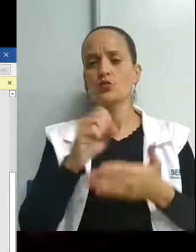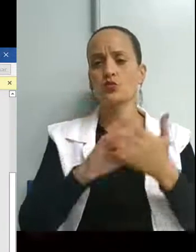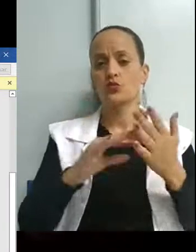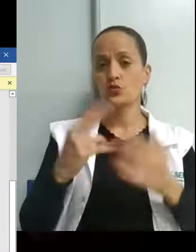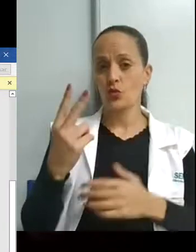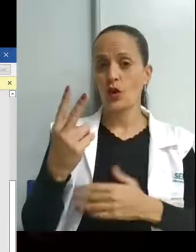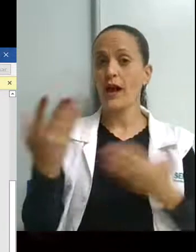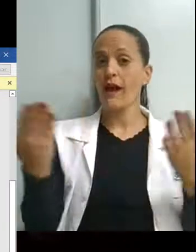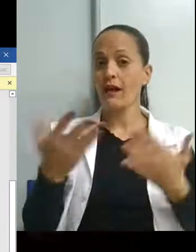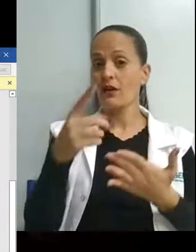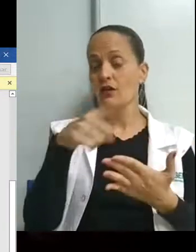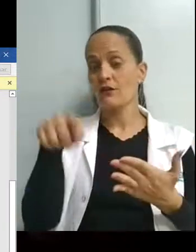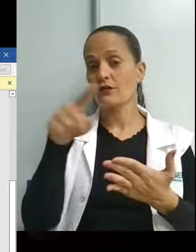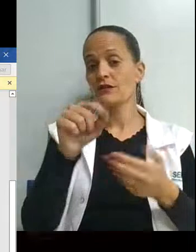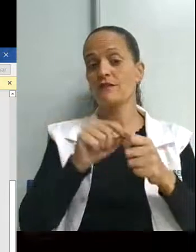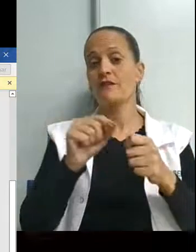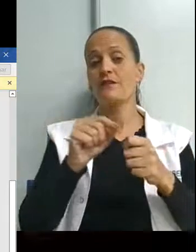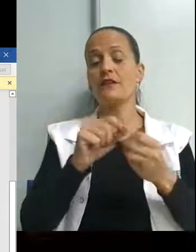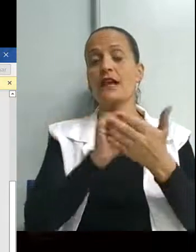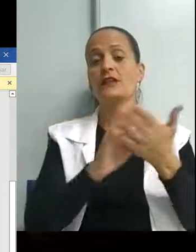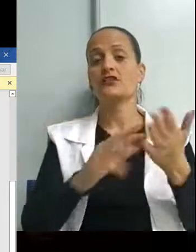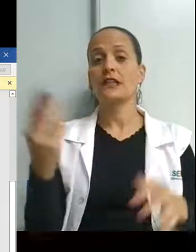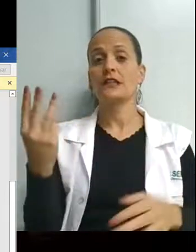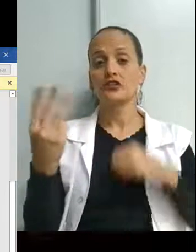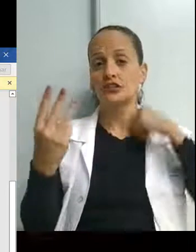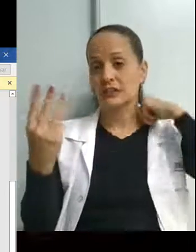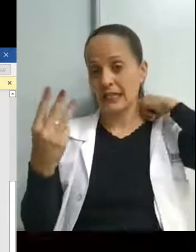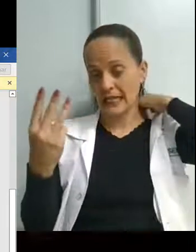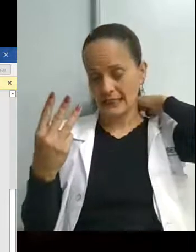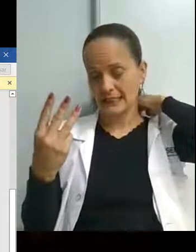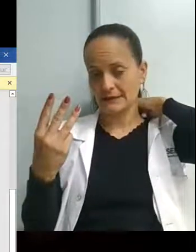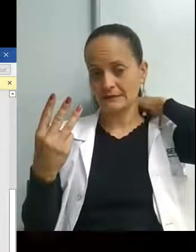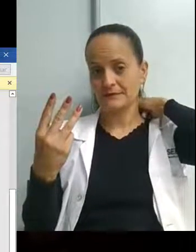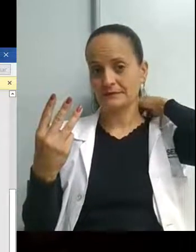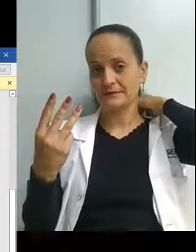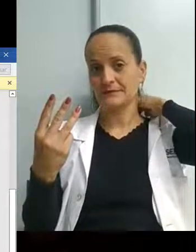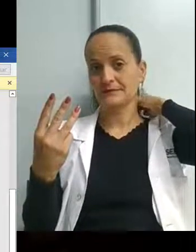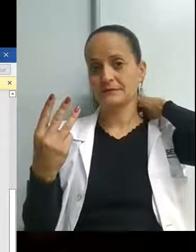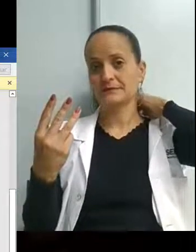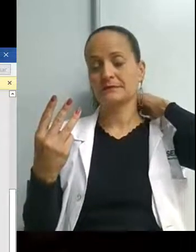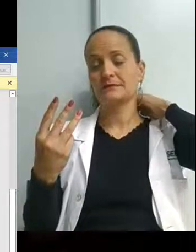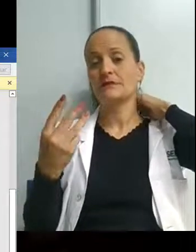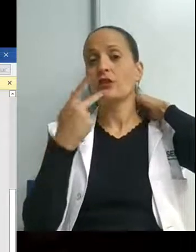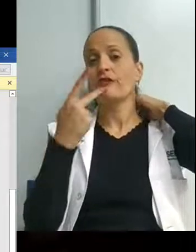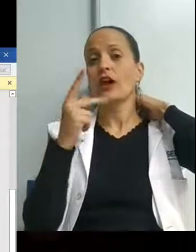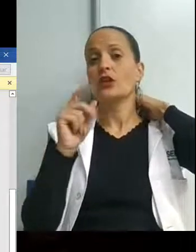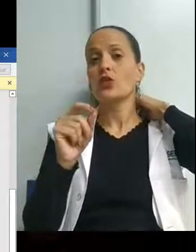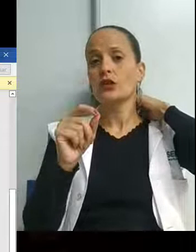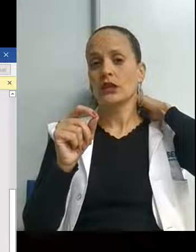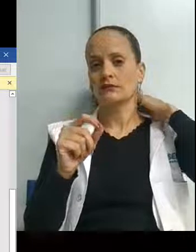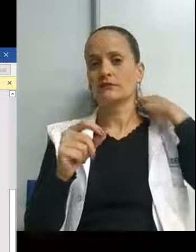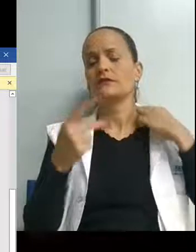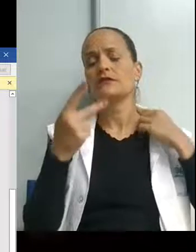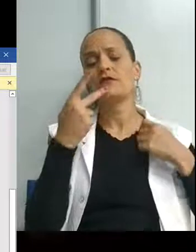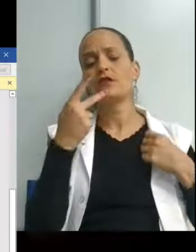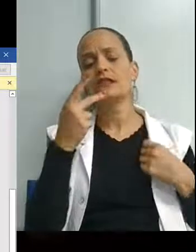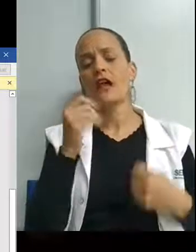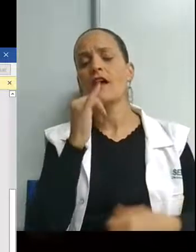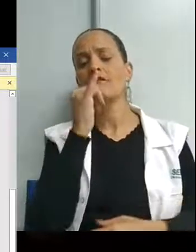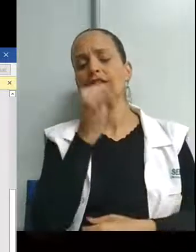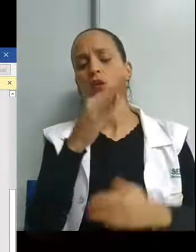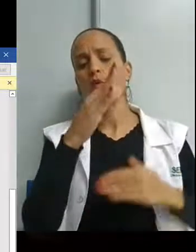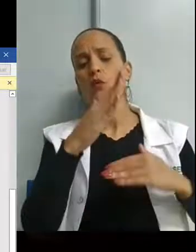né? Então, qual que é o contexto aí, né? Qual que é a situação problema, né? Ó, você deve dizer ao eletricista se poderá utilizar a